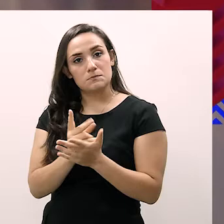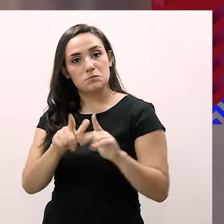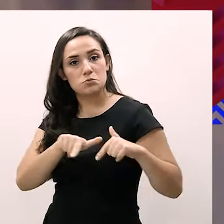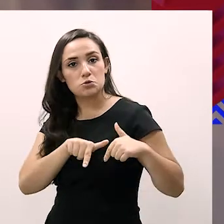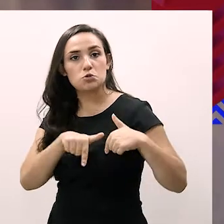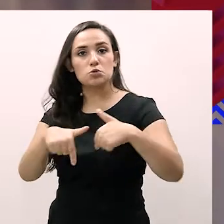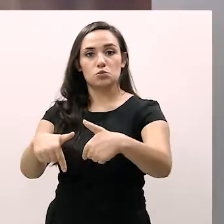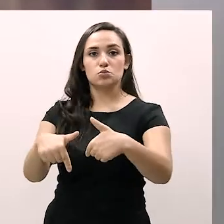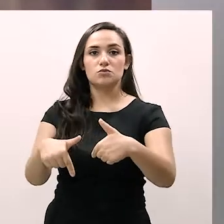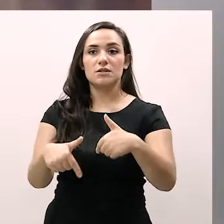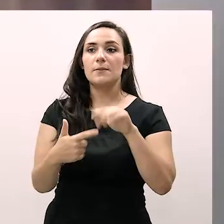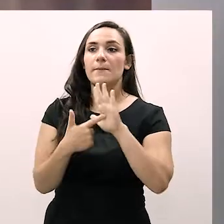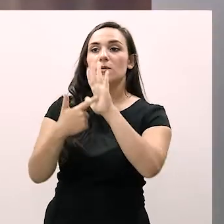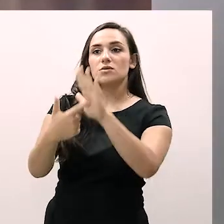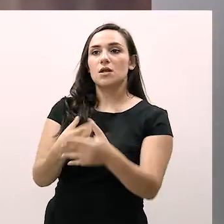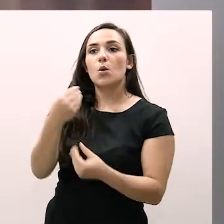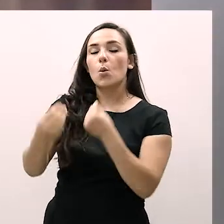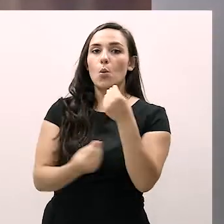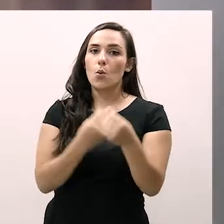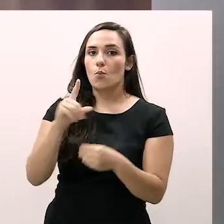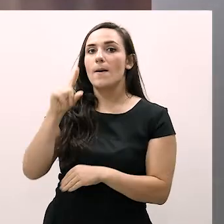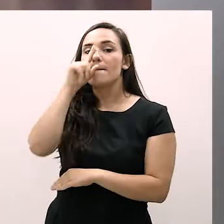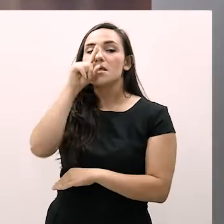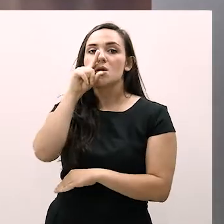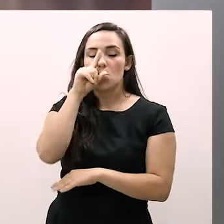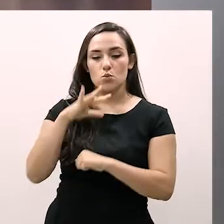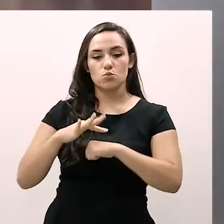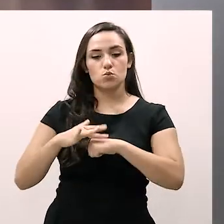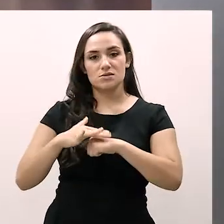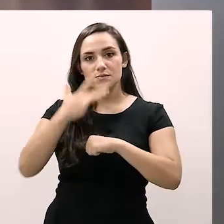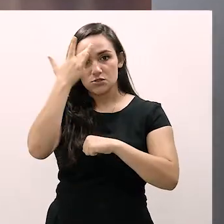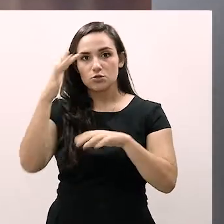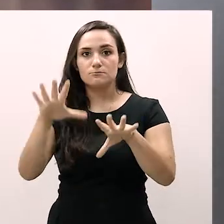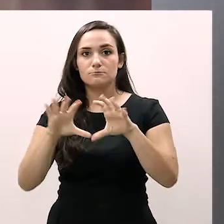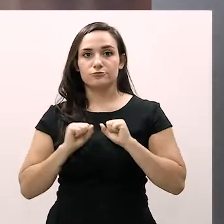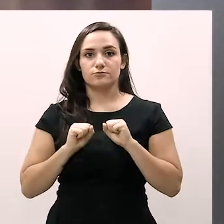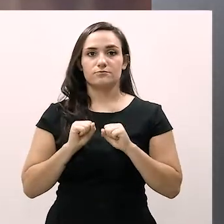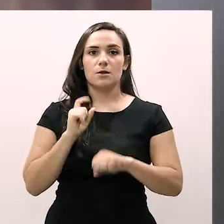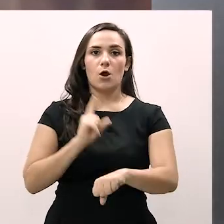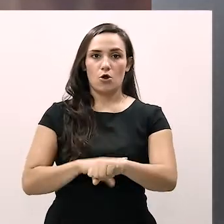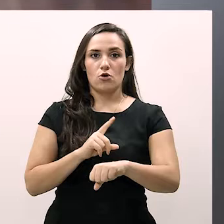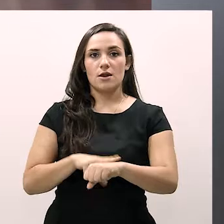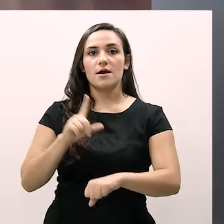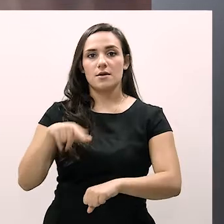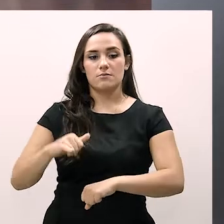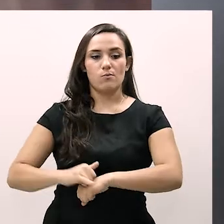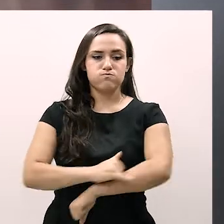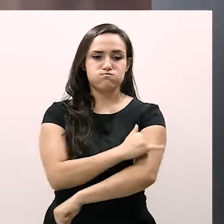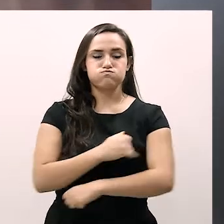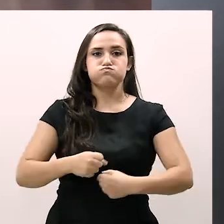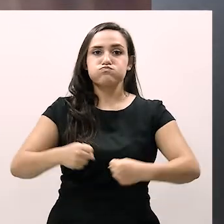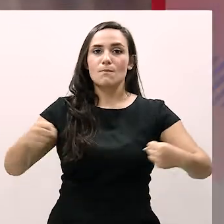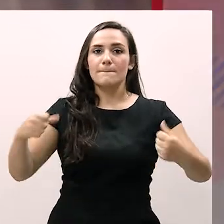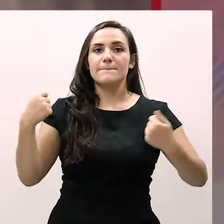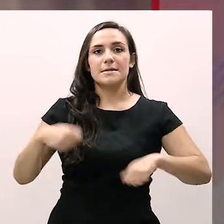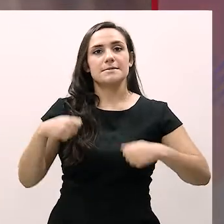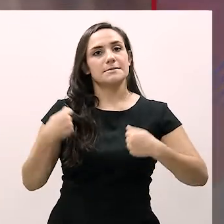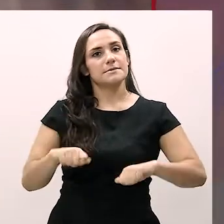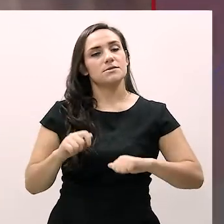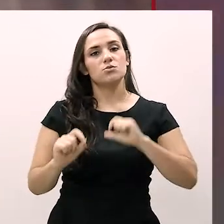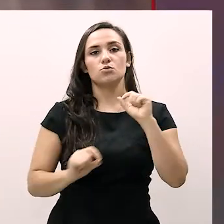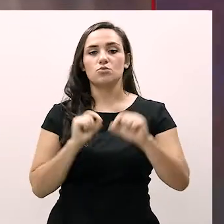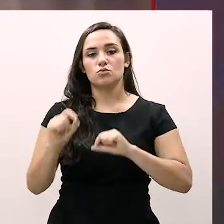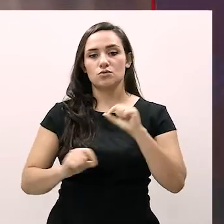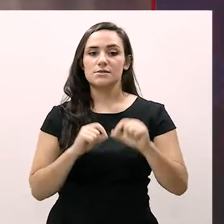situação em que esses pacientes precisavam de uma maior reserva de saúde, eles não tiveram. Daí